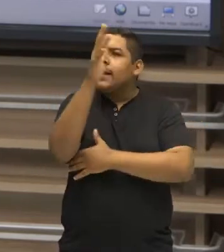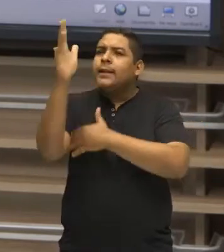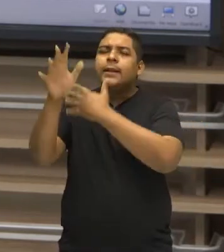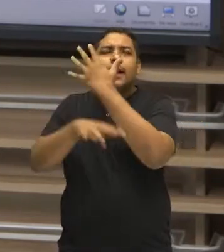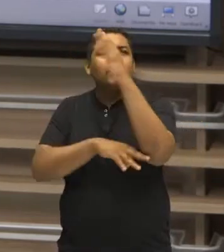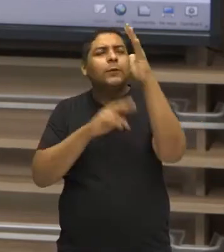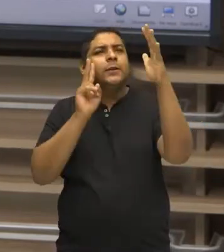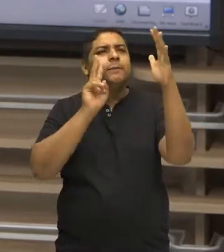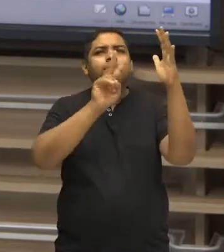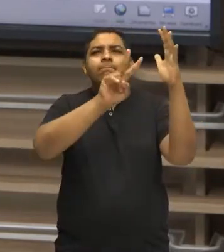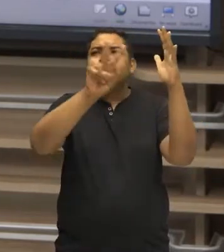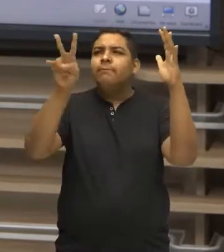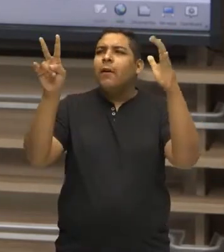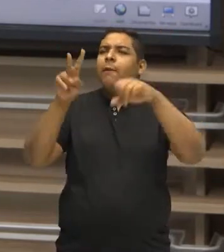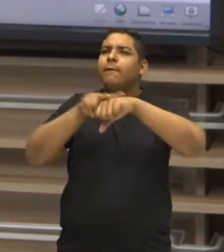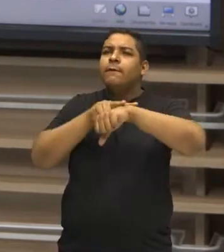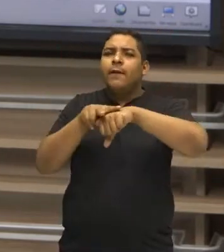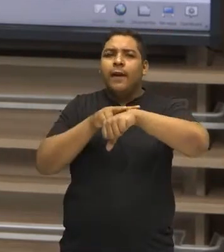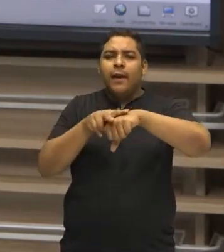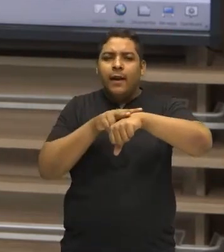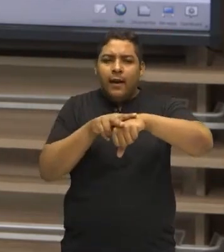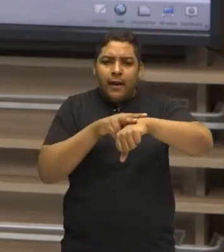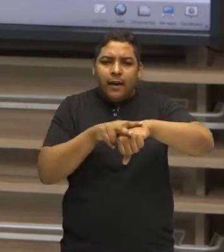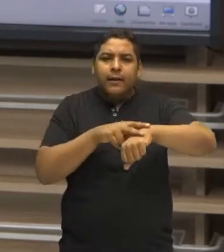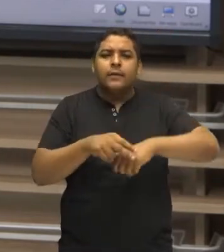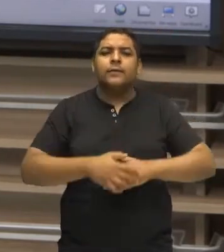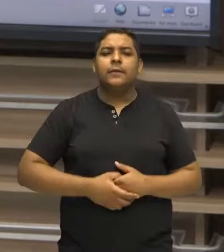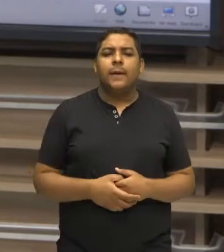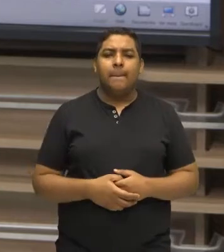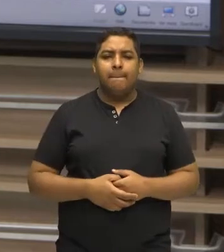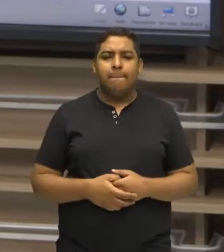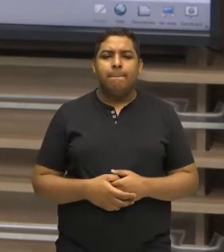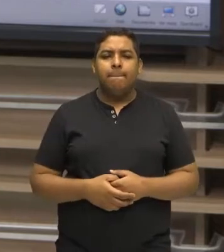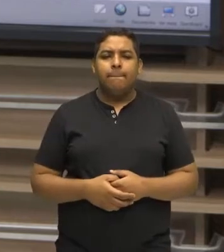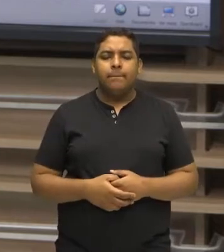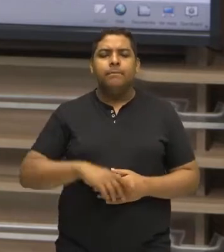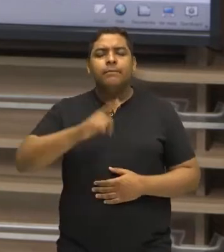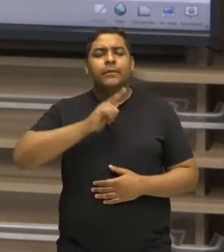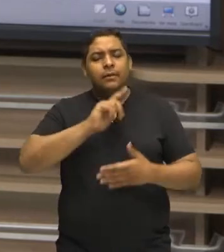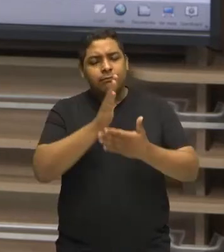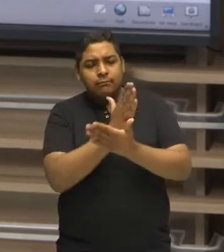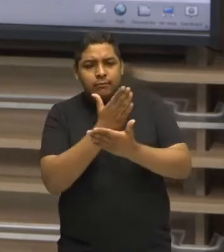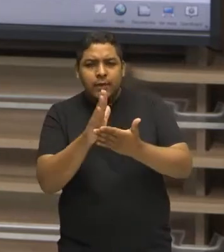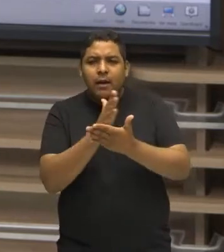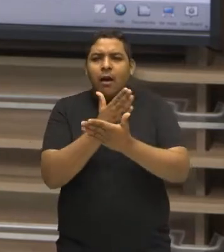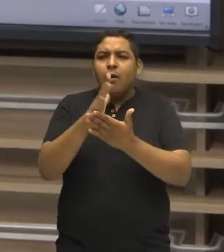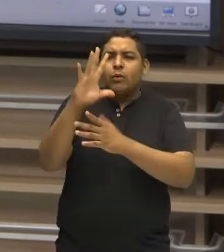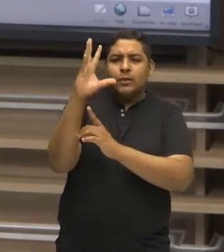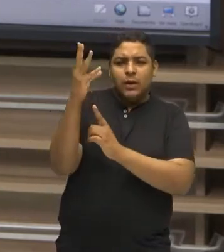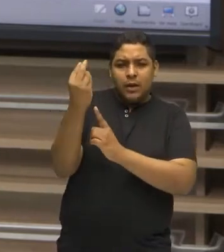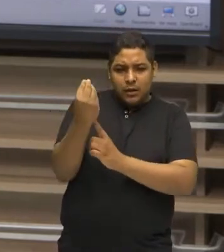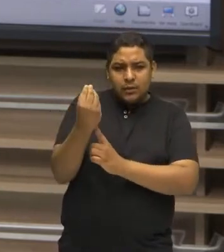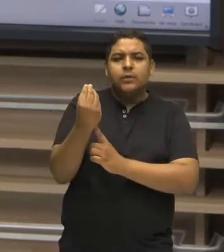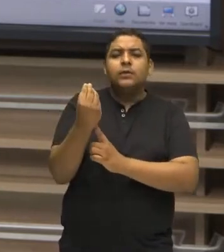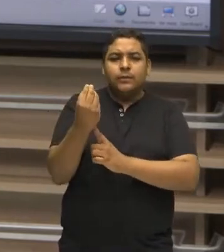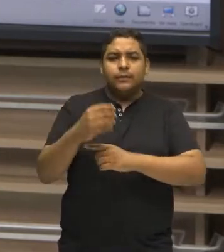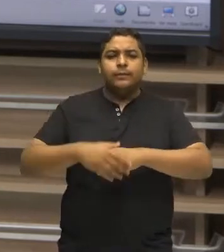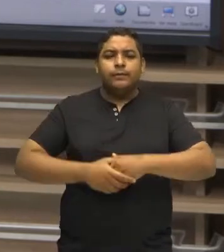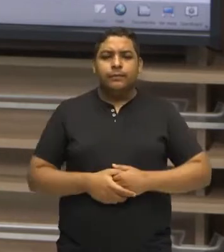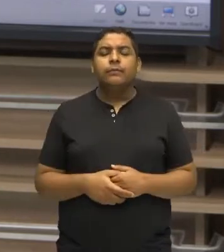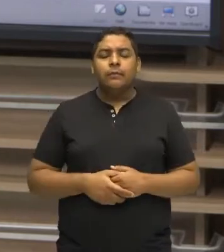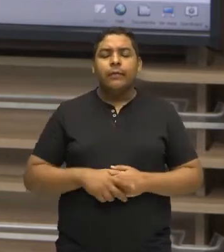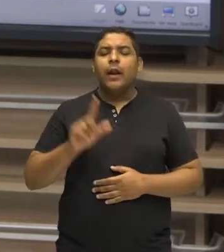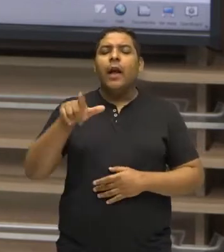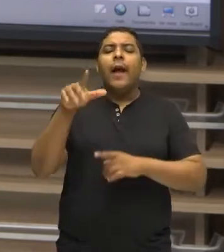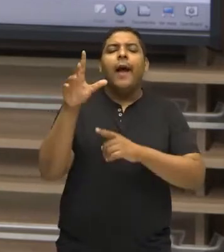quando olhamos o verde. Então, existem alguns artistas chamados artistas